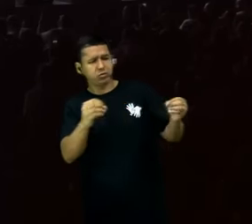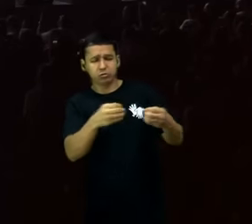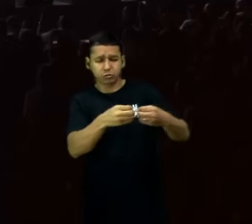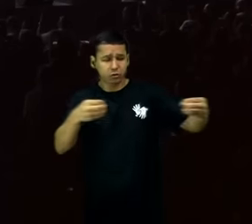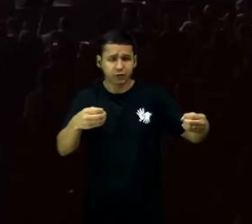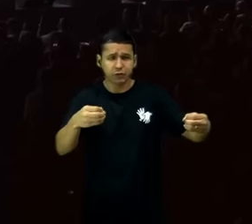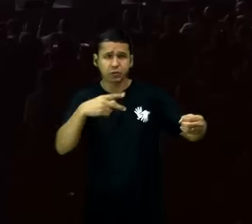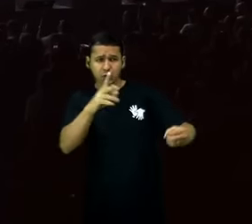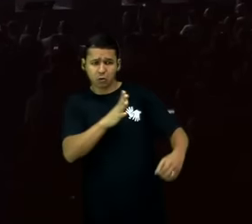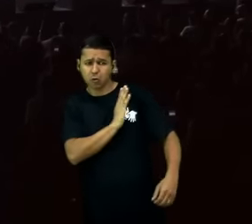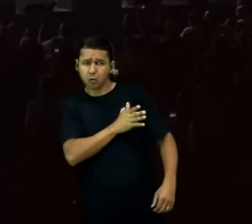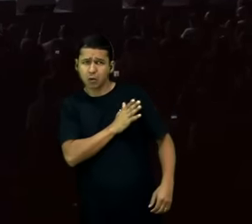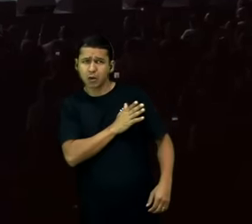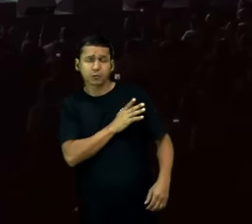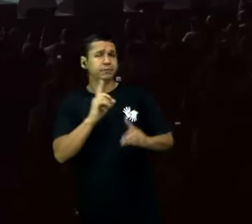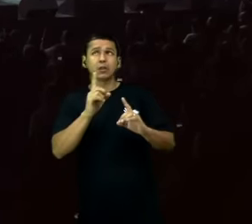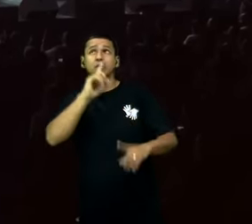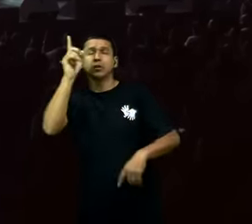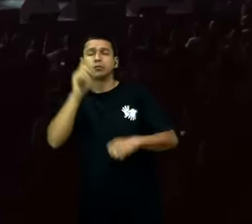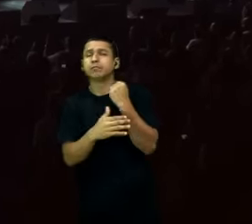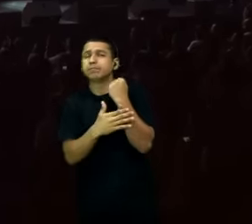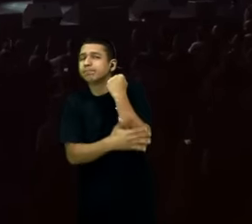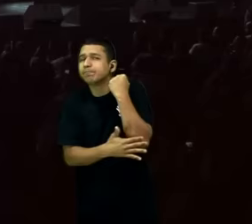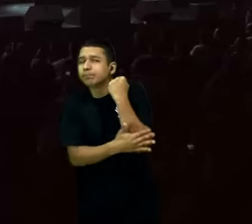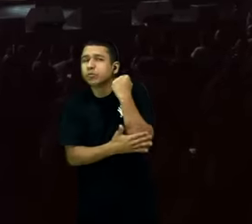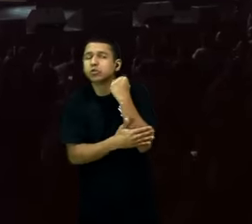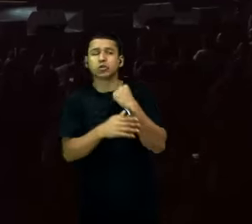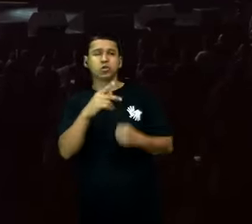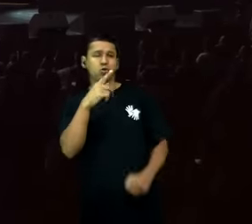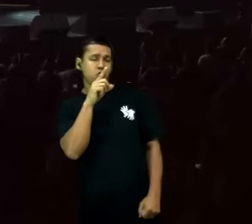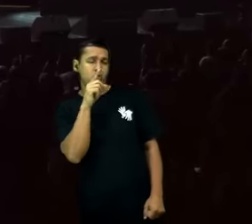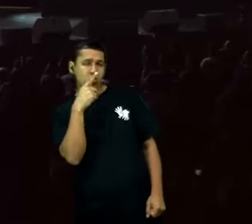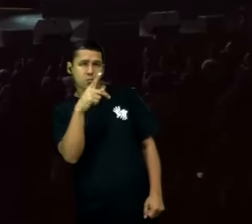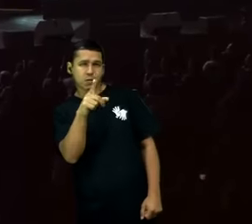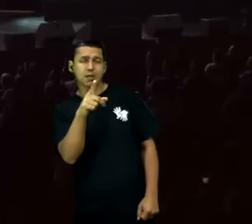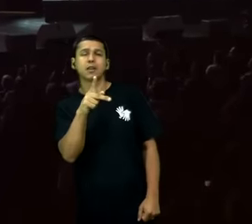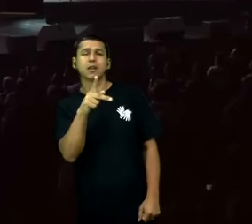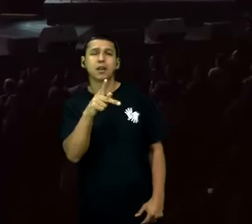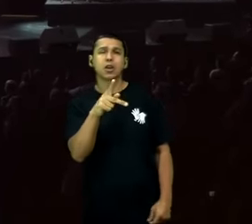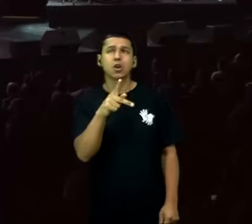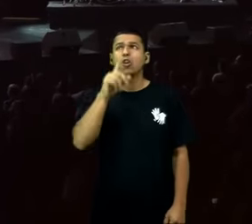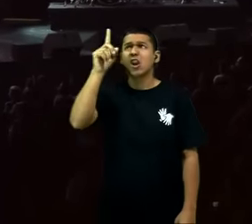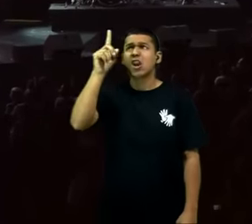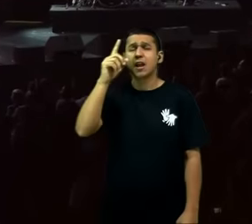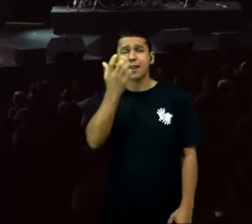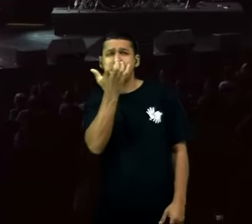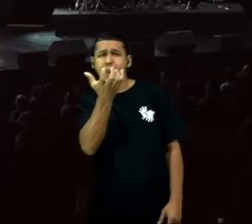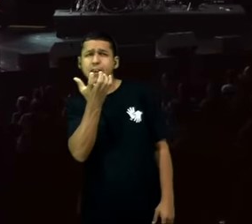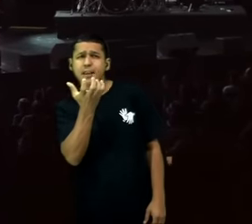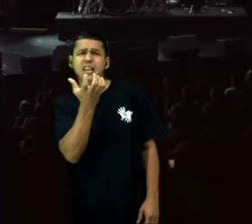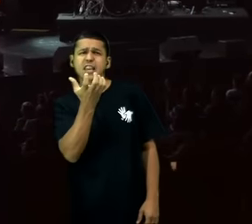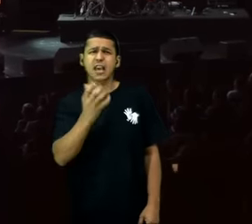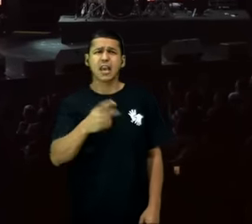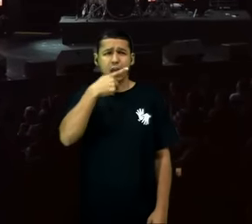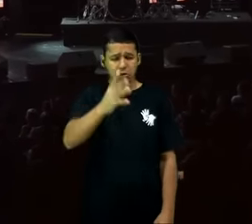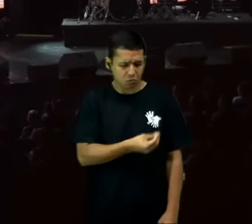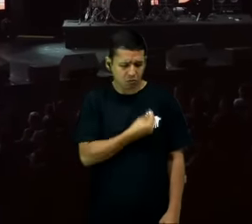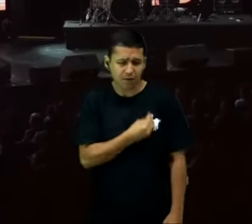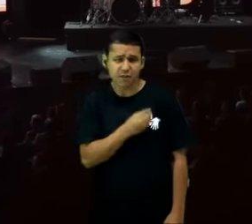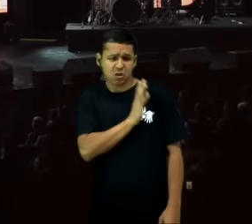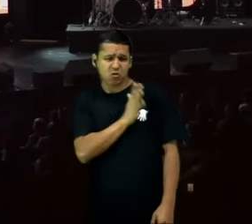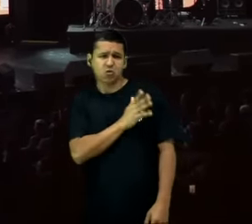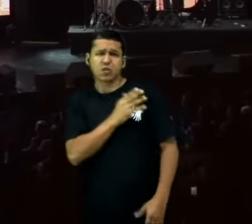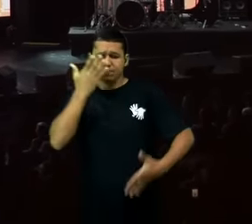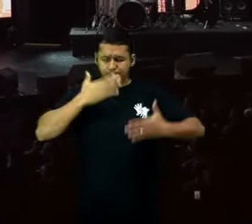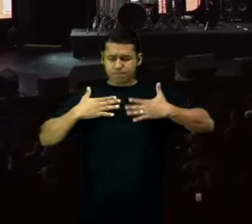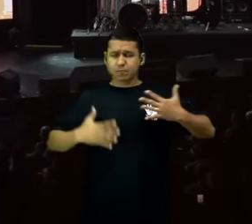uma vez: Deus tem ciúme de você. Ele não quer dividir teu coração com nada nem com ninguém. Minha vida é dele, meu coração é dele, é tudo dele.